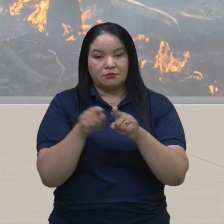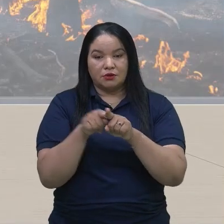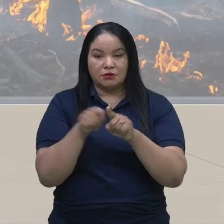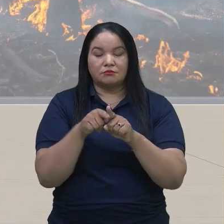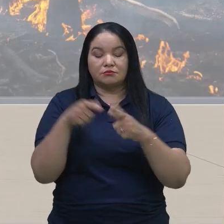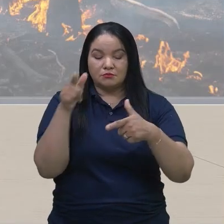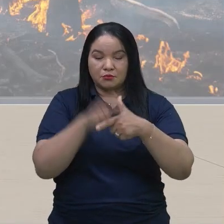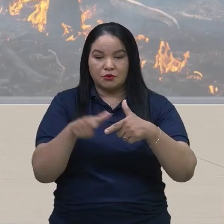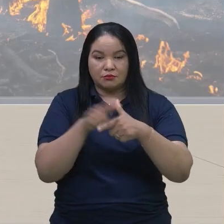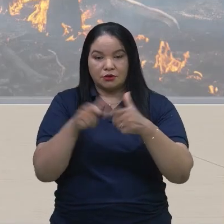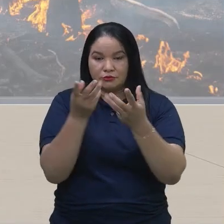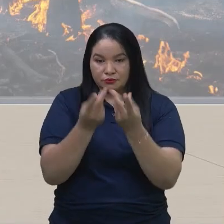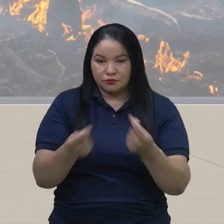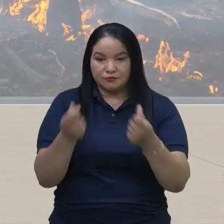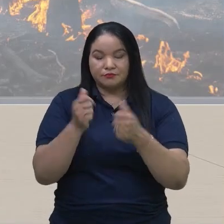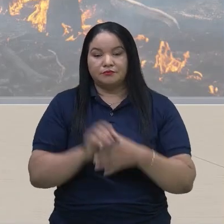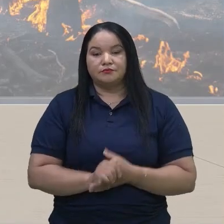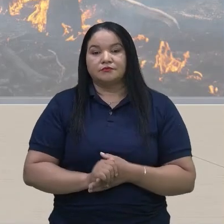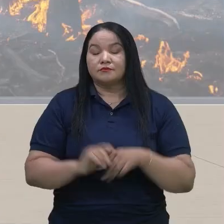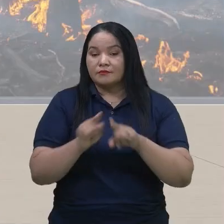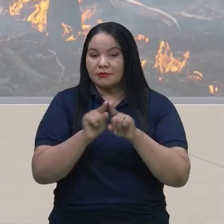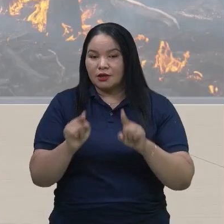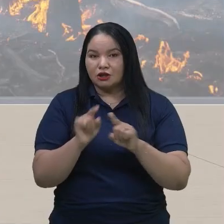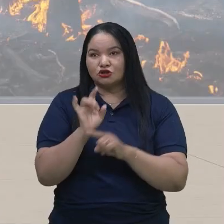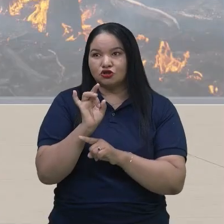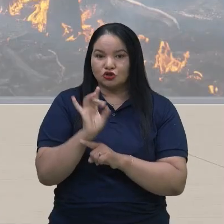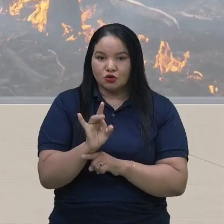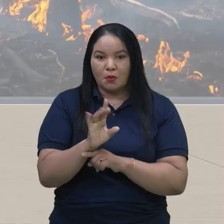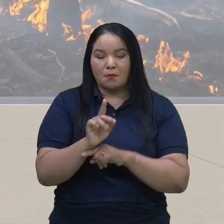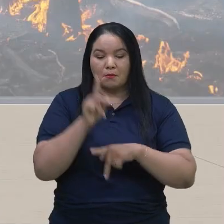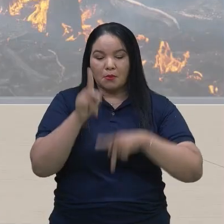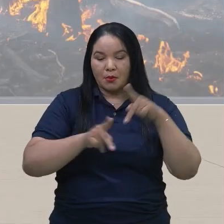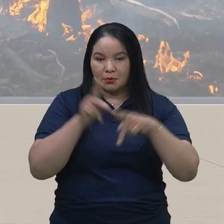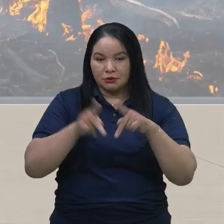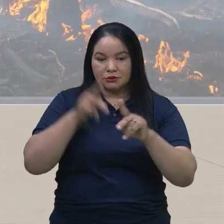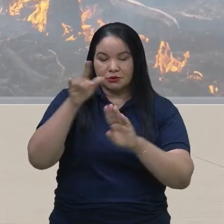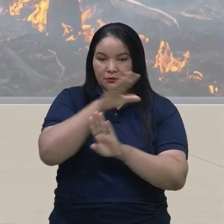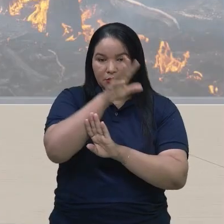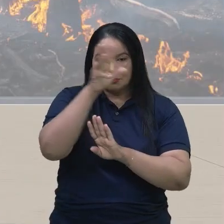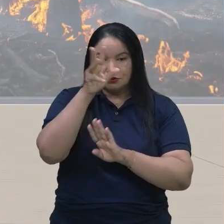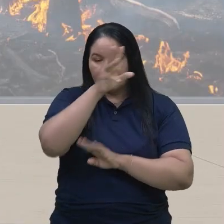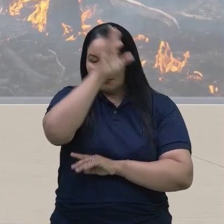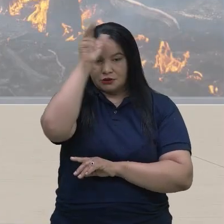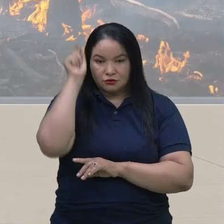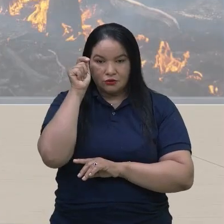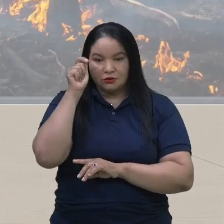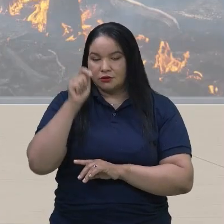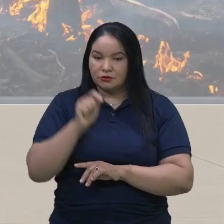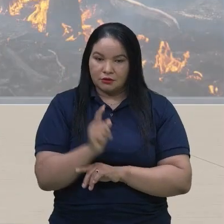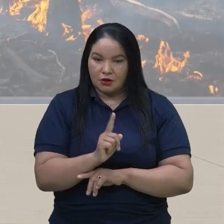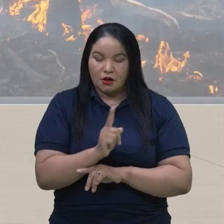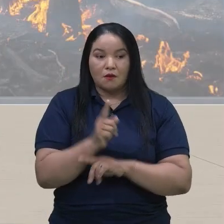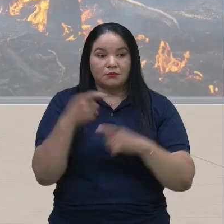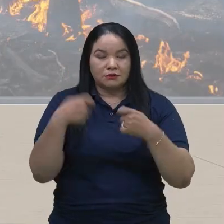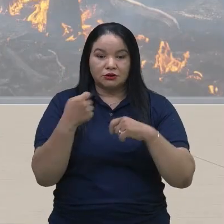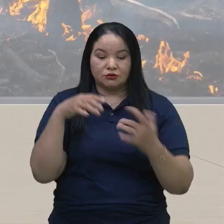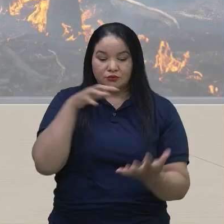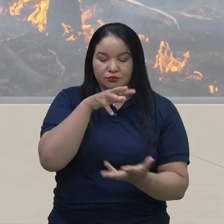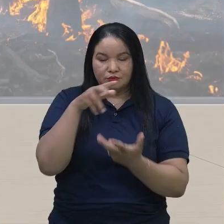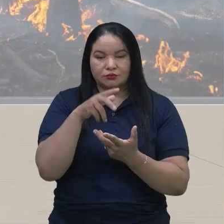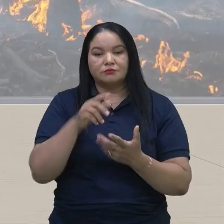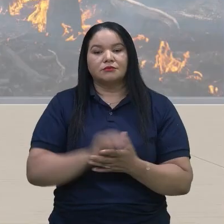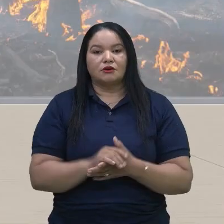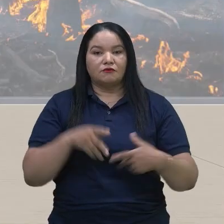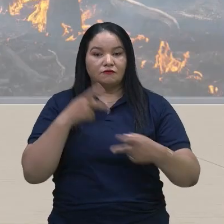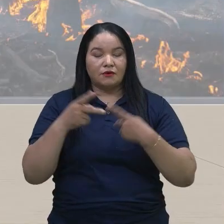aí. Exatamente, não apenas a população do Amazonas, né? Quando a gente fala de Amazônia, a gente tem que sempre pensar nessa questão